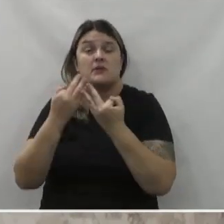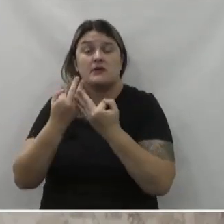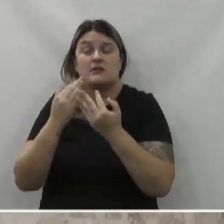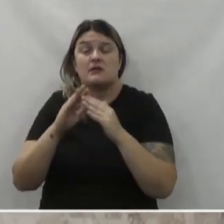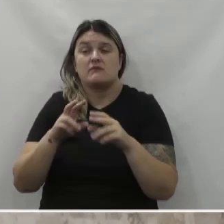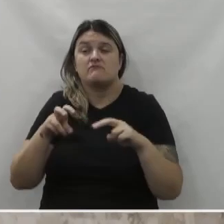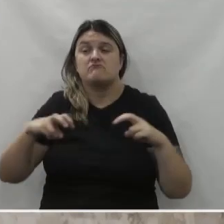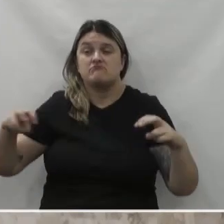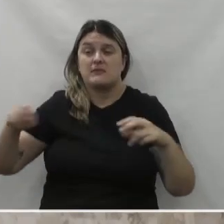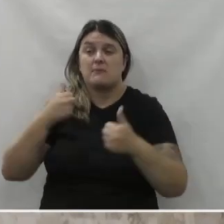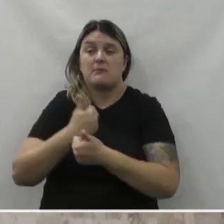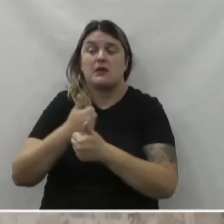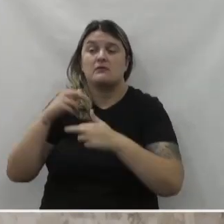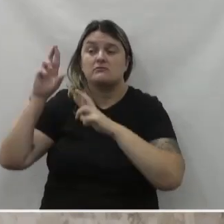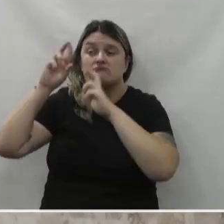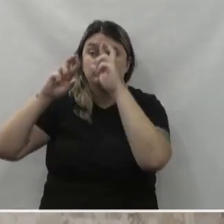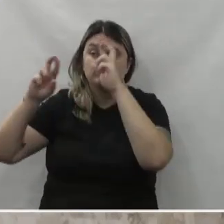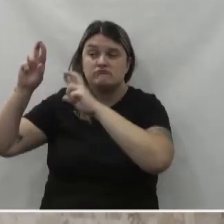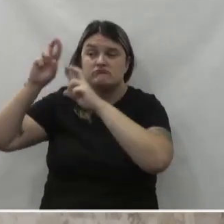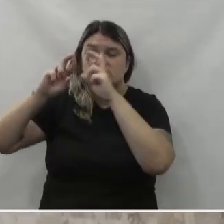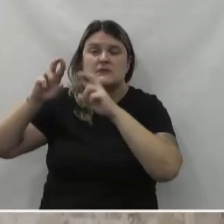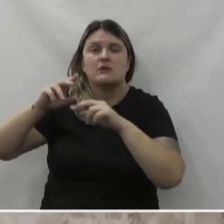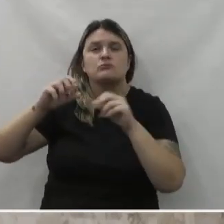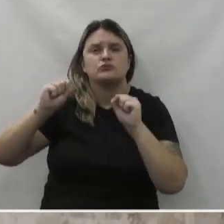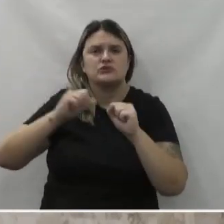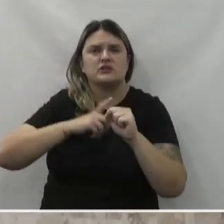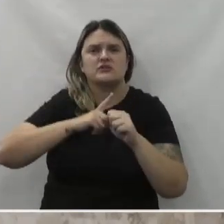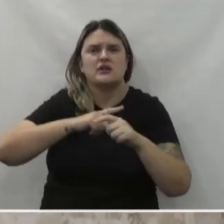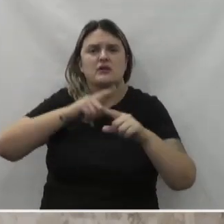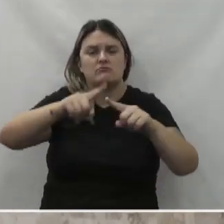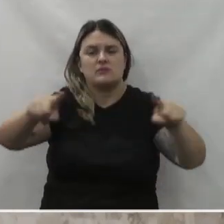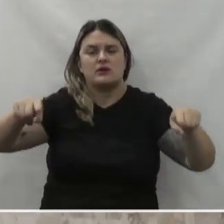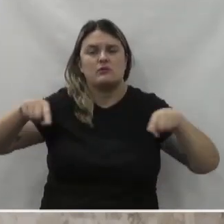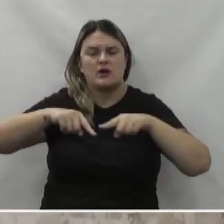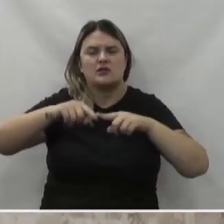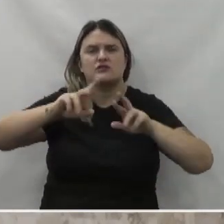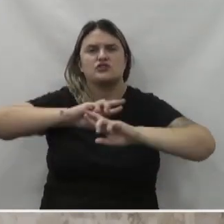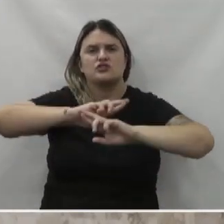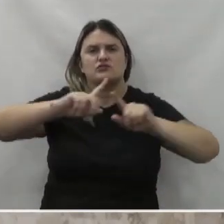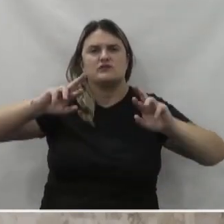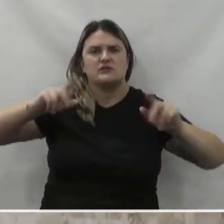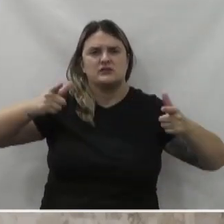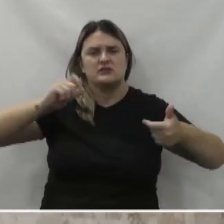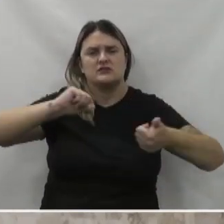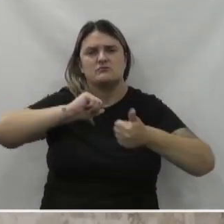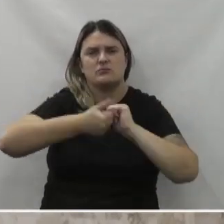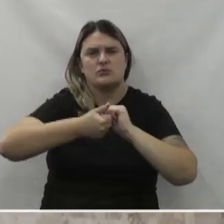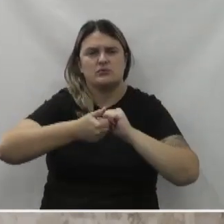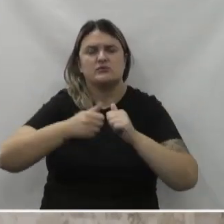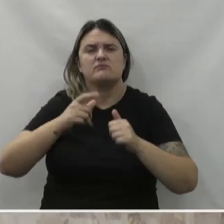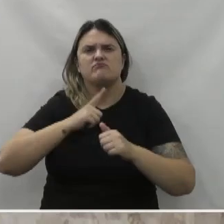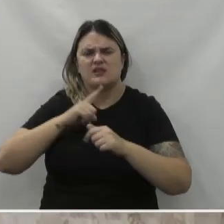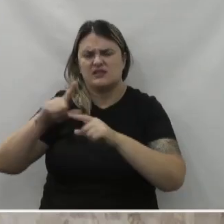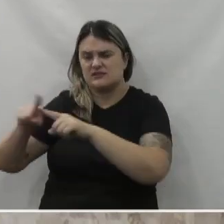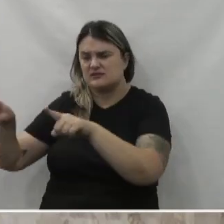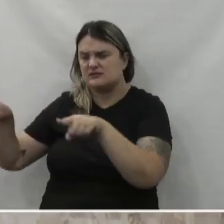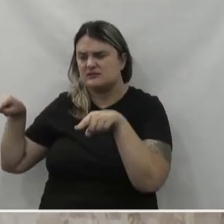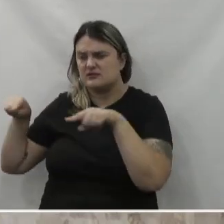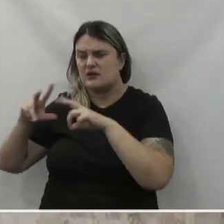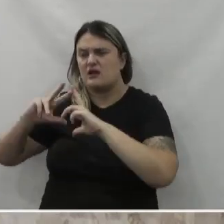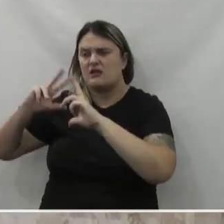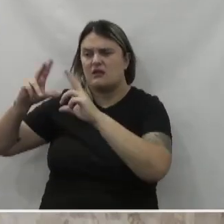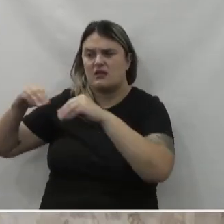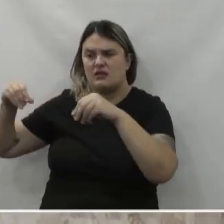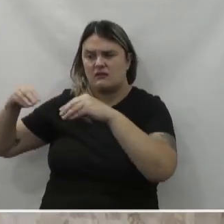mais confortável, uma quadra poliesportiva, enfim, já tem ali uma quadra de voleibol de areia, mas enfim, aproveitar mais